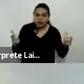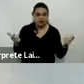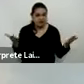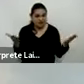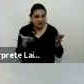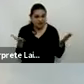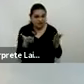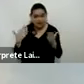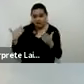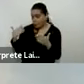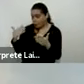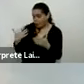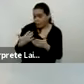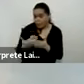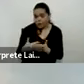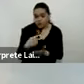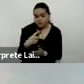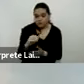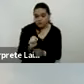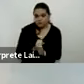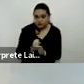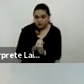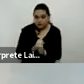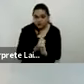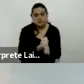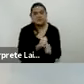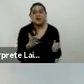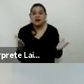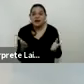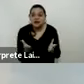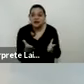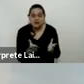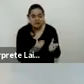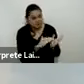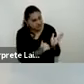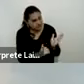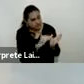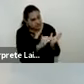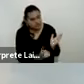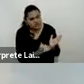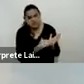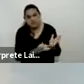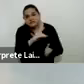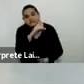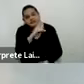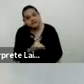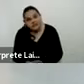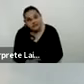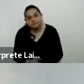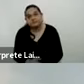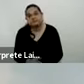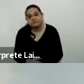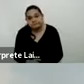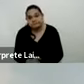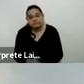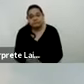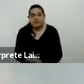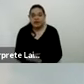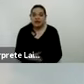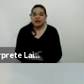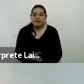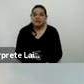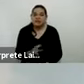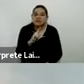20 anos. A retirada de direitos tem sido crucial para diminuir a